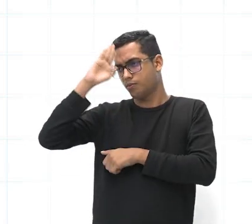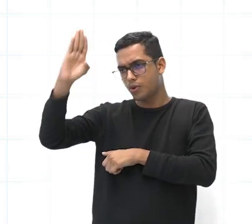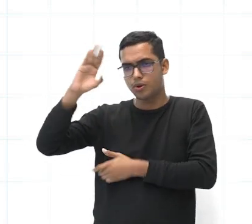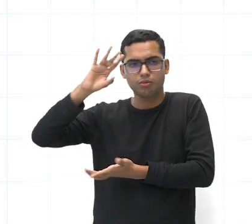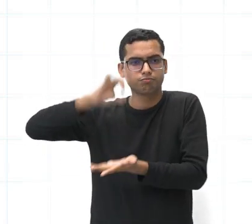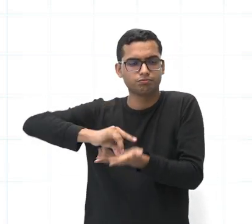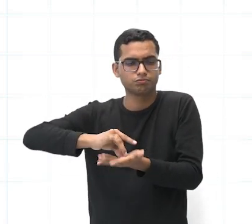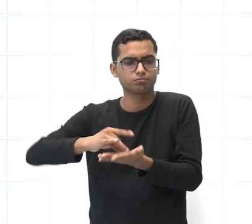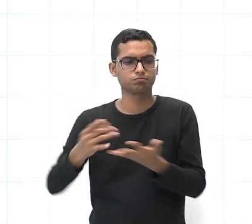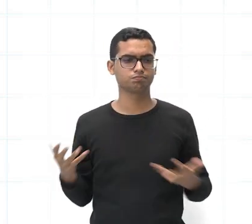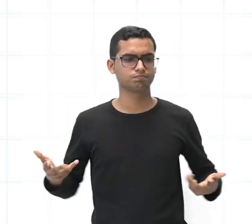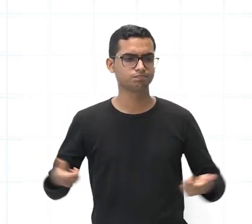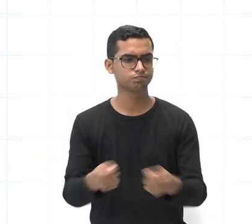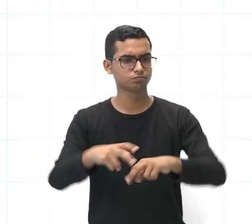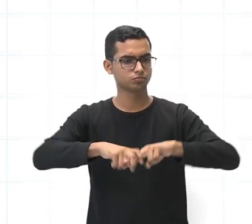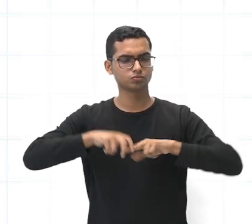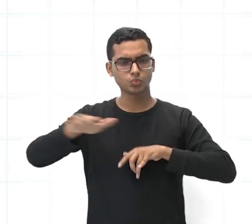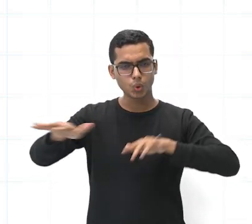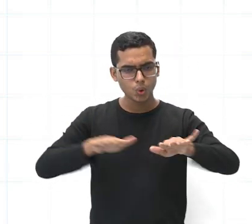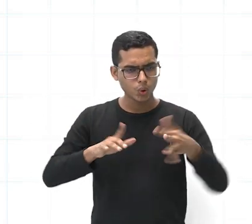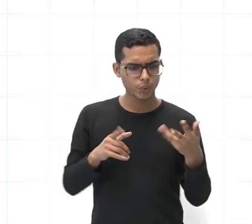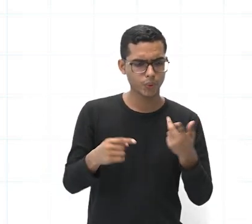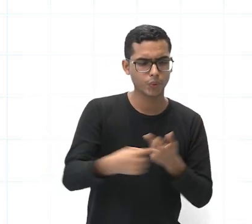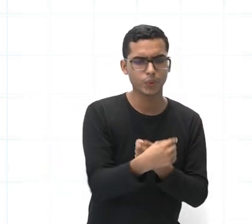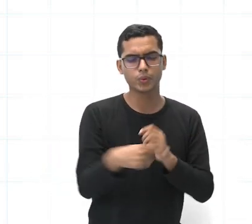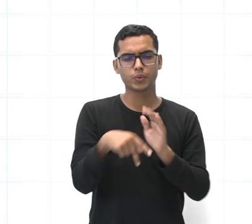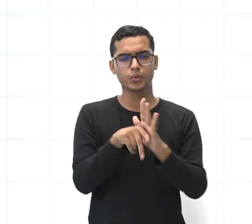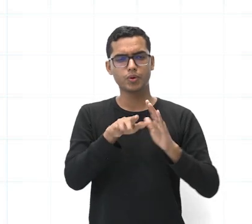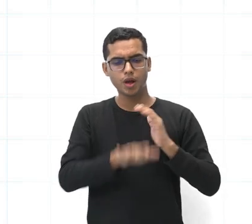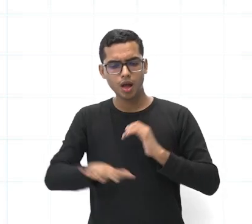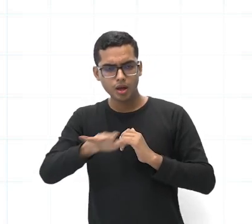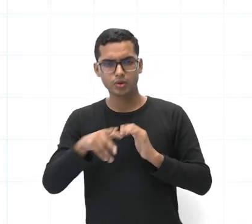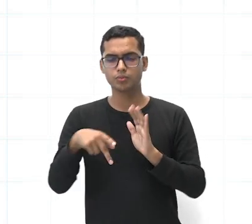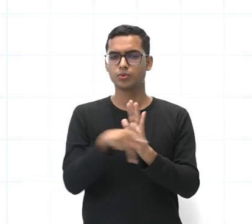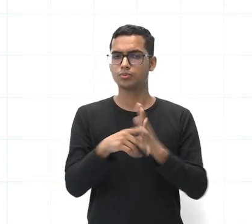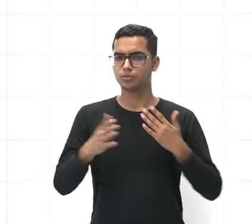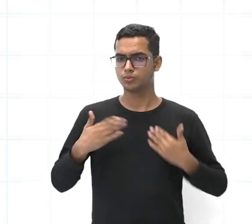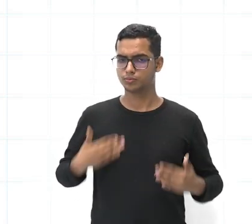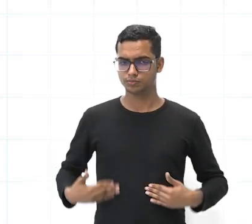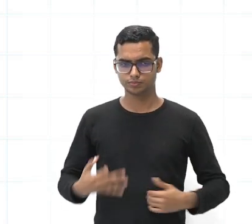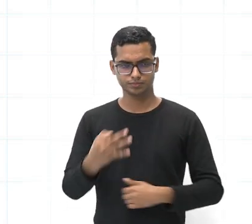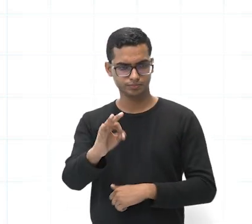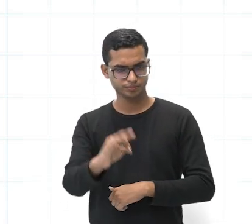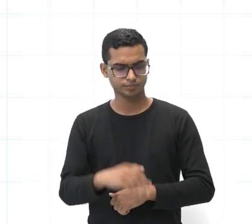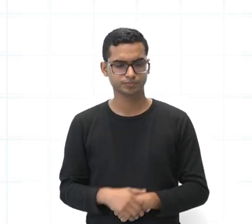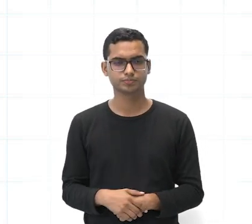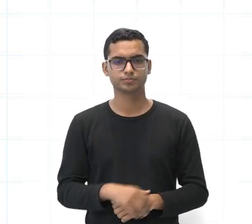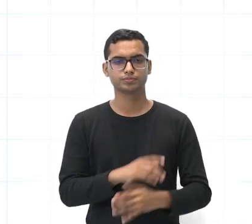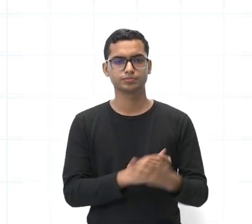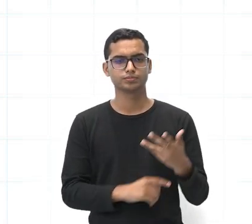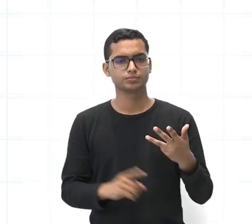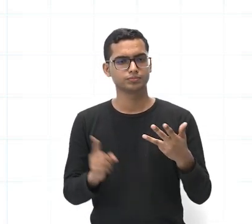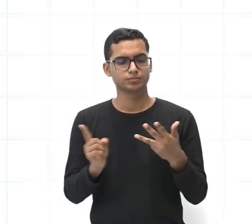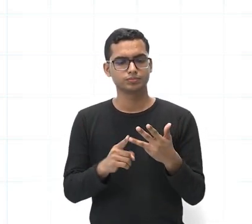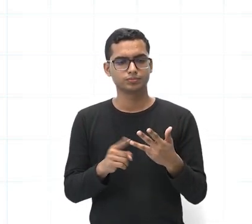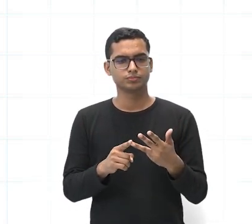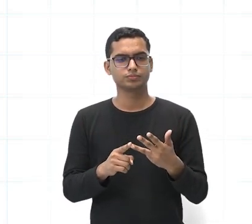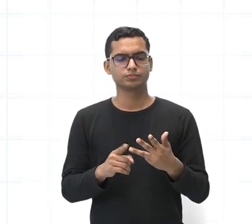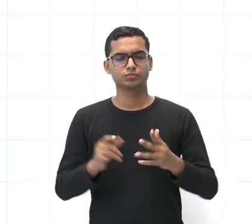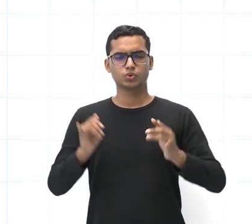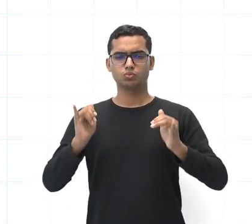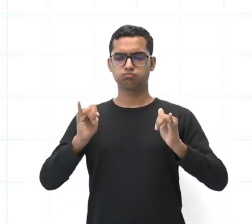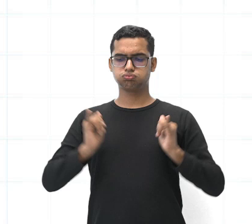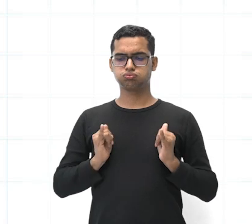mais completa, porque mexe aí com vários segmentos do nosso corpo, tá bom? Outra finalidade está relacionada